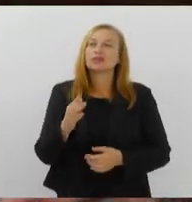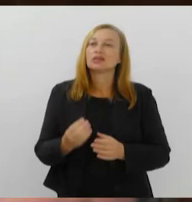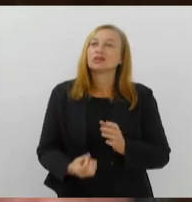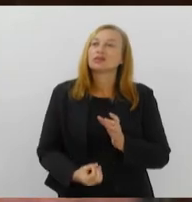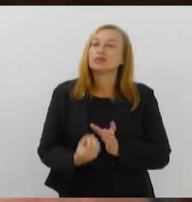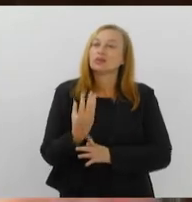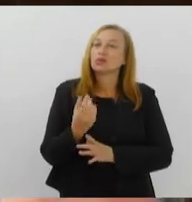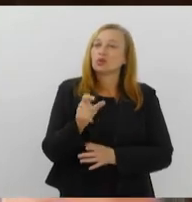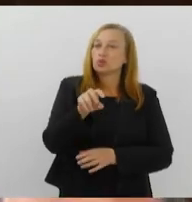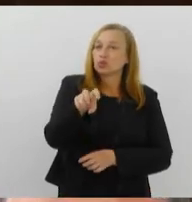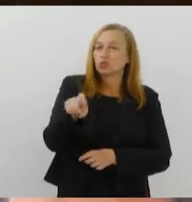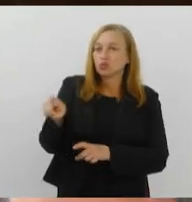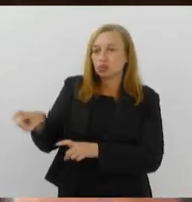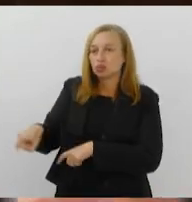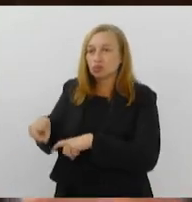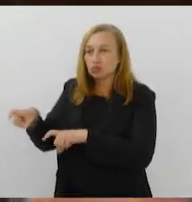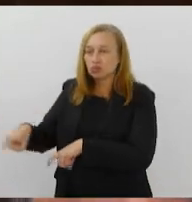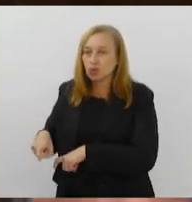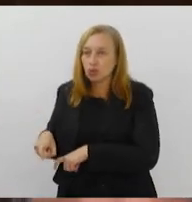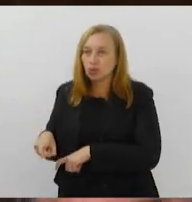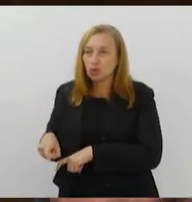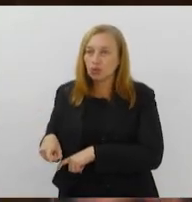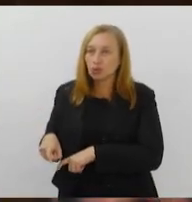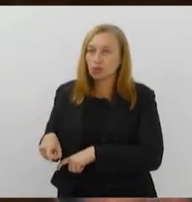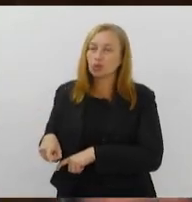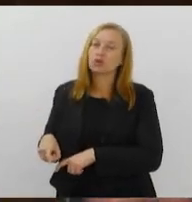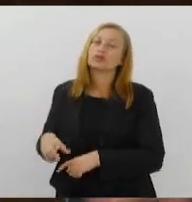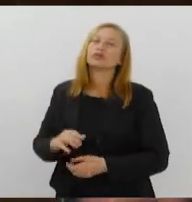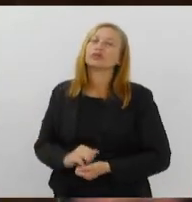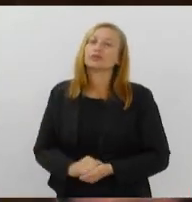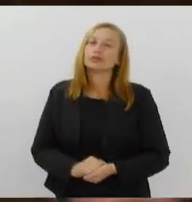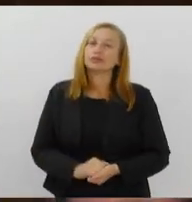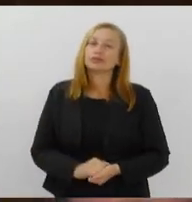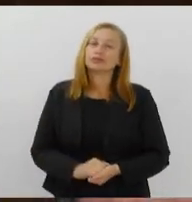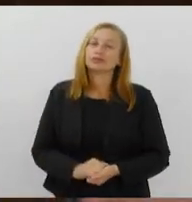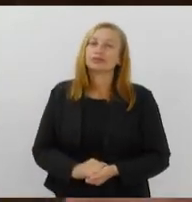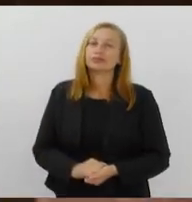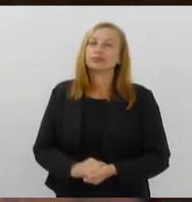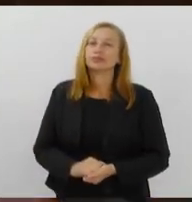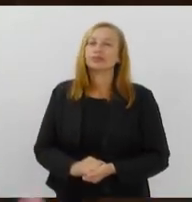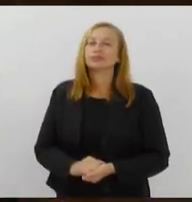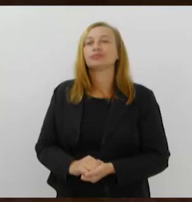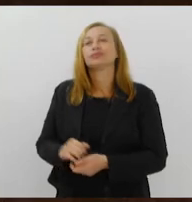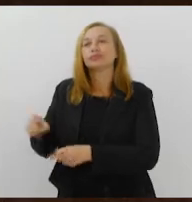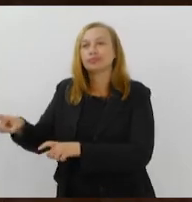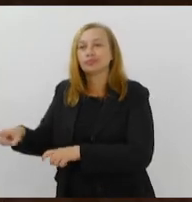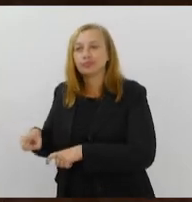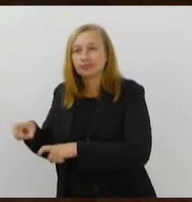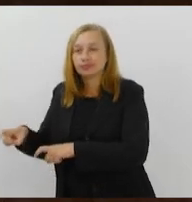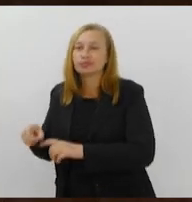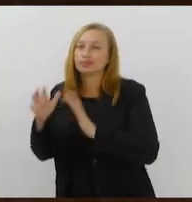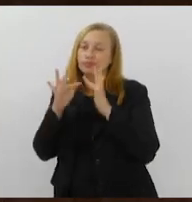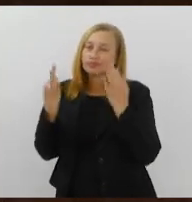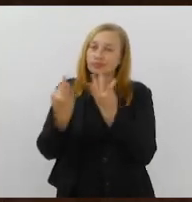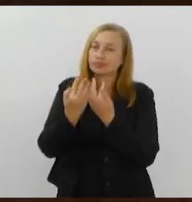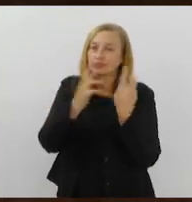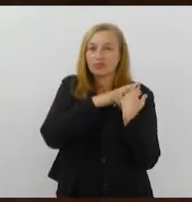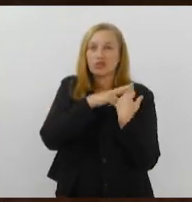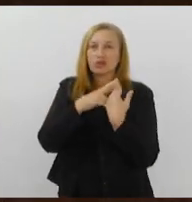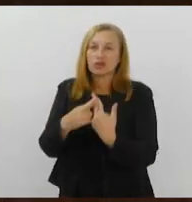dos produtores rurais, do pequeno produtor, especialmente do agricultor, que é